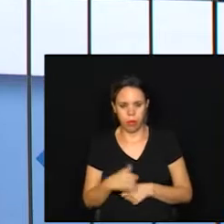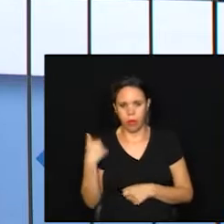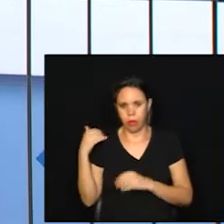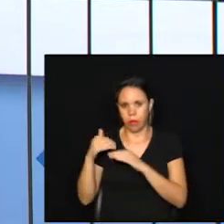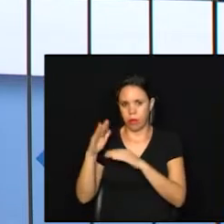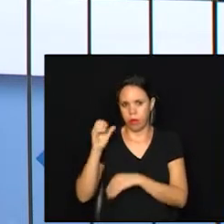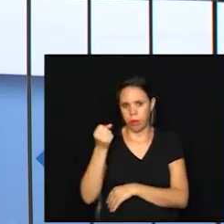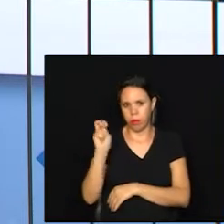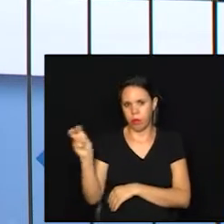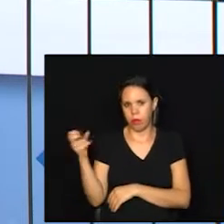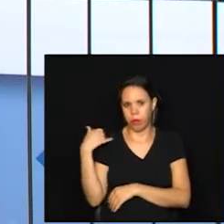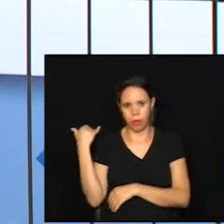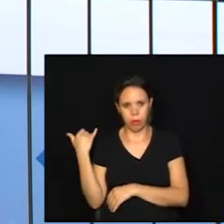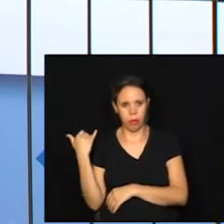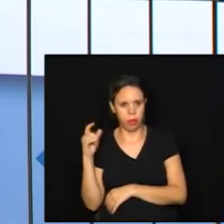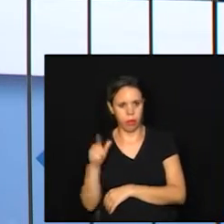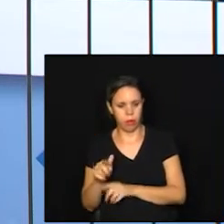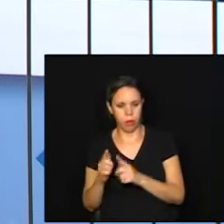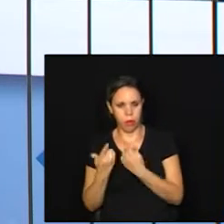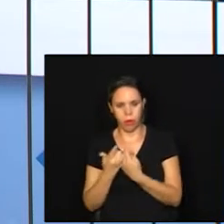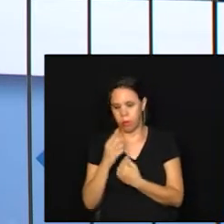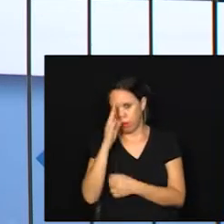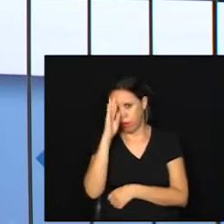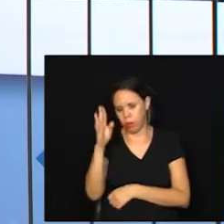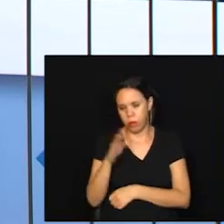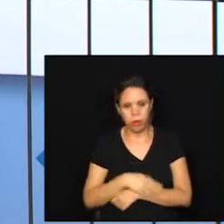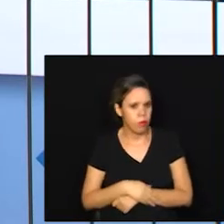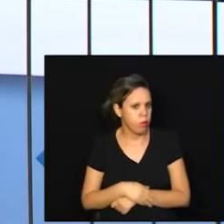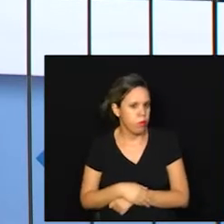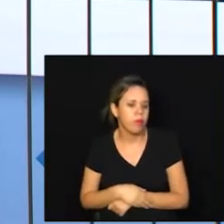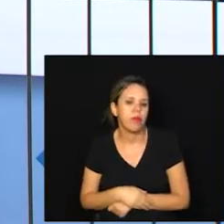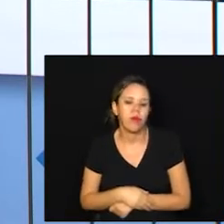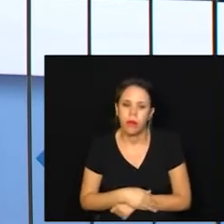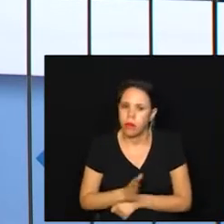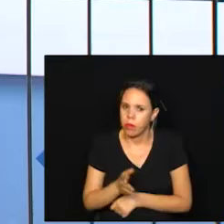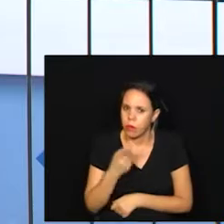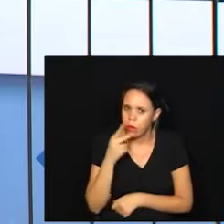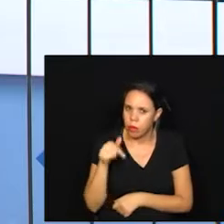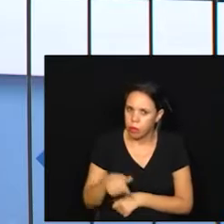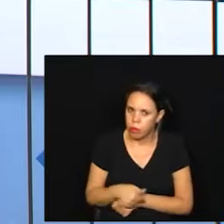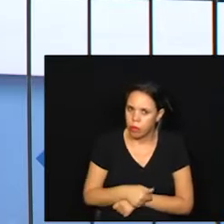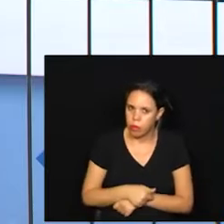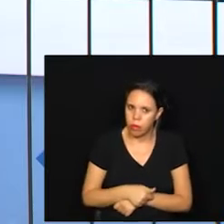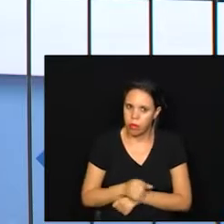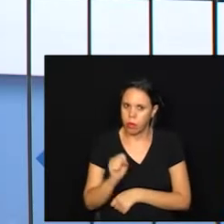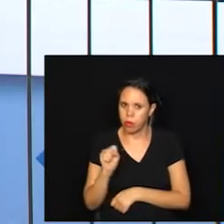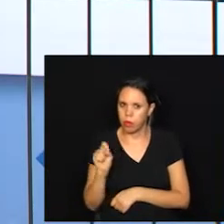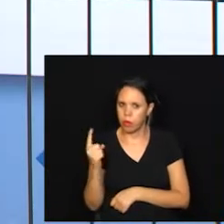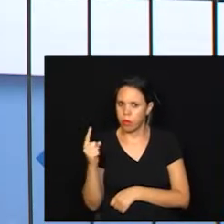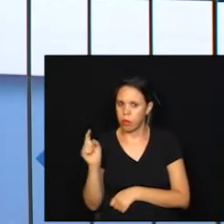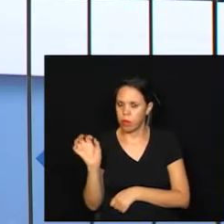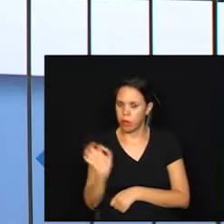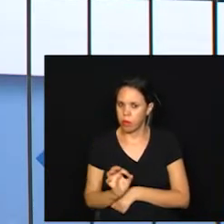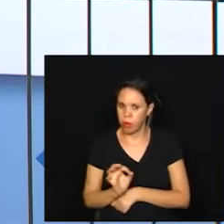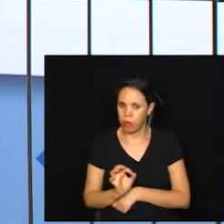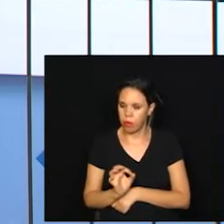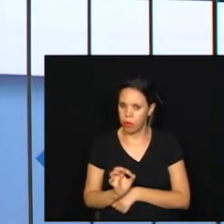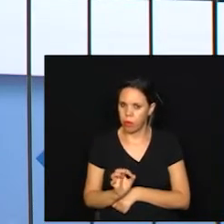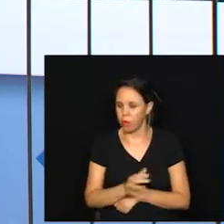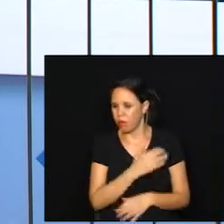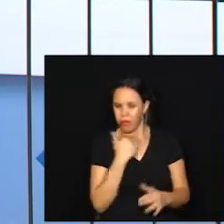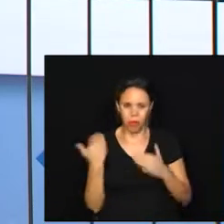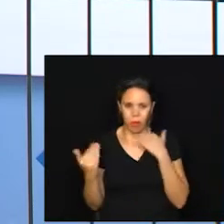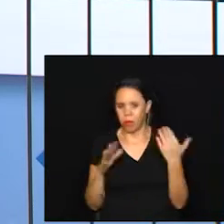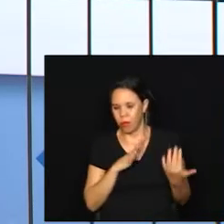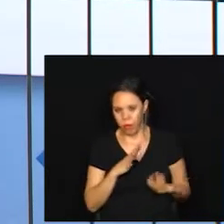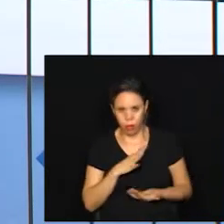acima de 85 anos, que é o grupo prioritário, a gente já falou aqui que são 81% dos óbitos em